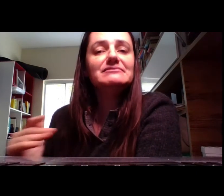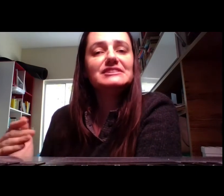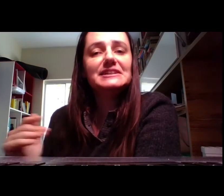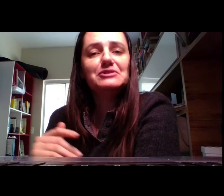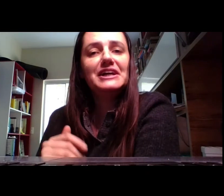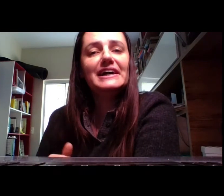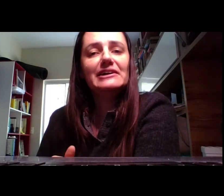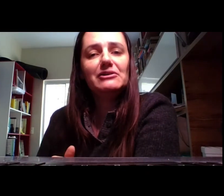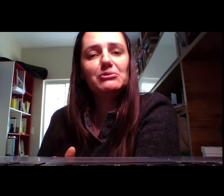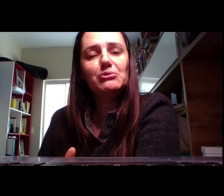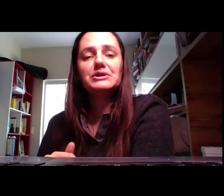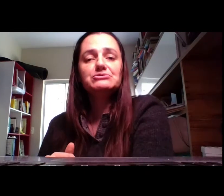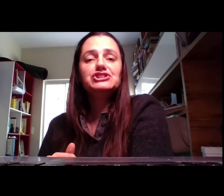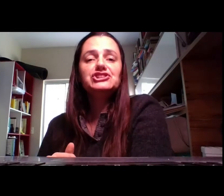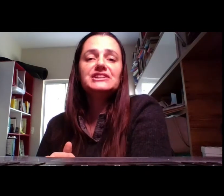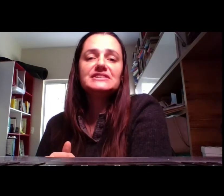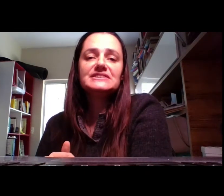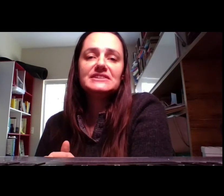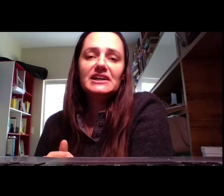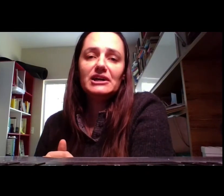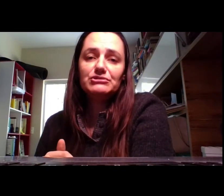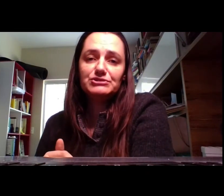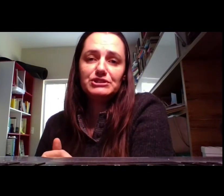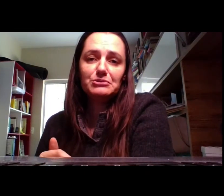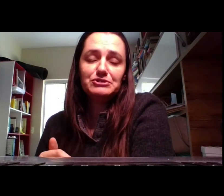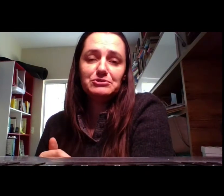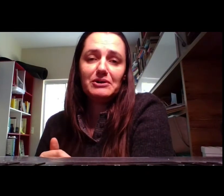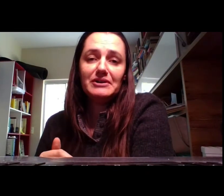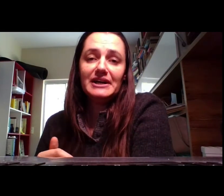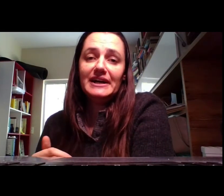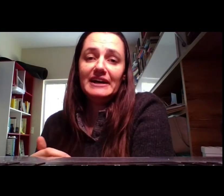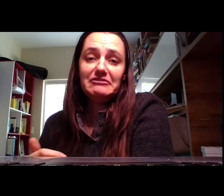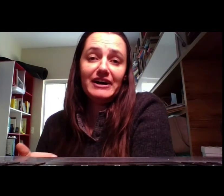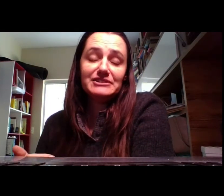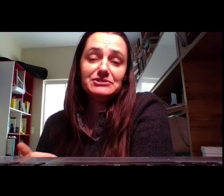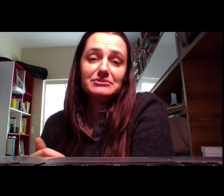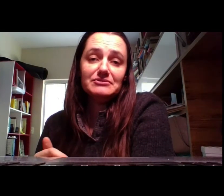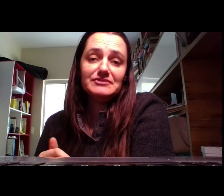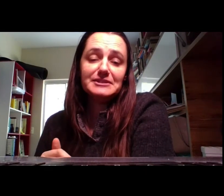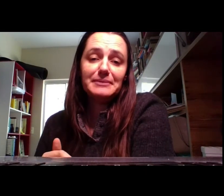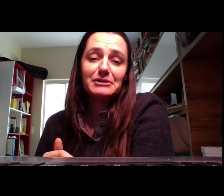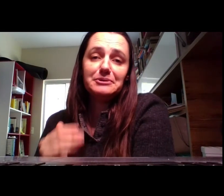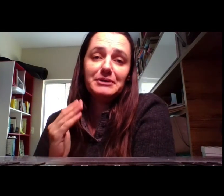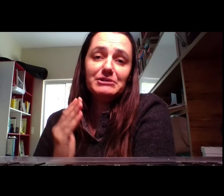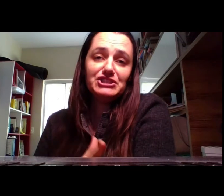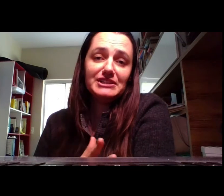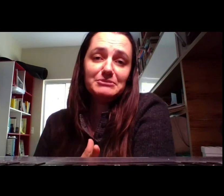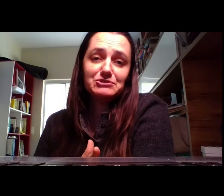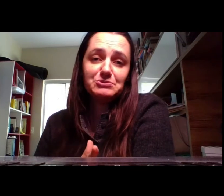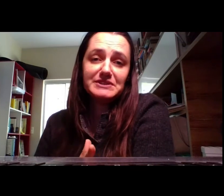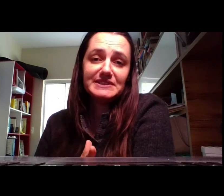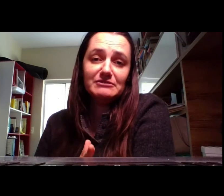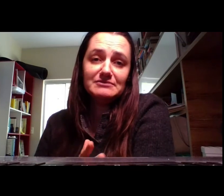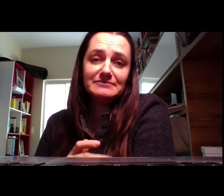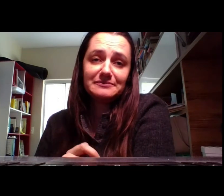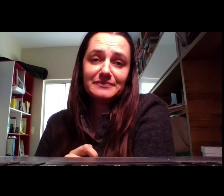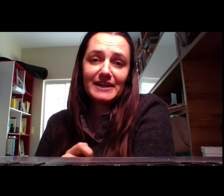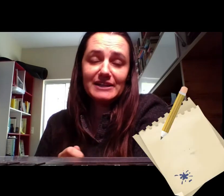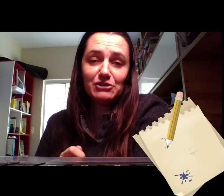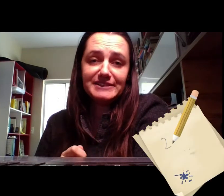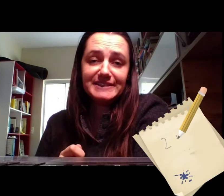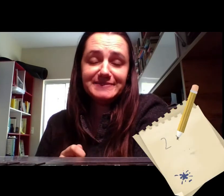vai depender, você mulher, quantos dias é o seu ciclo menstrual. É fácil. Você pega o primeiro dia da